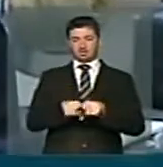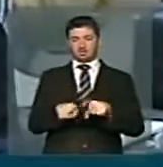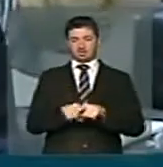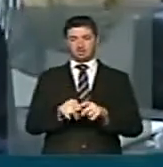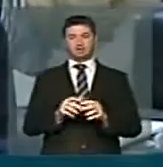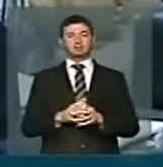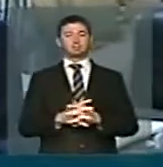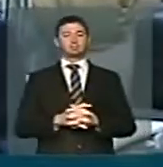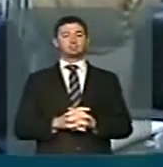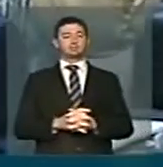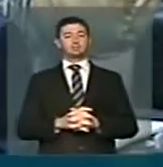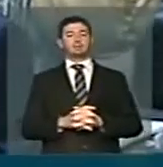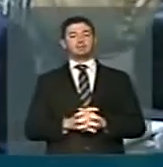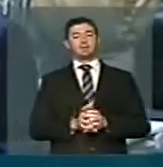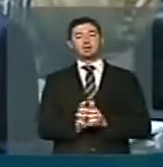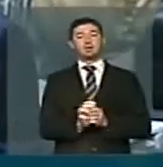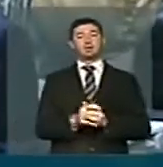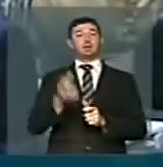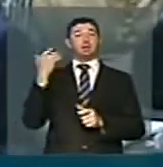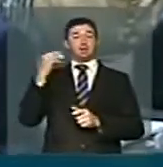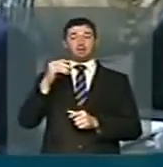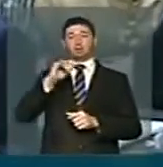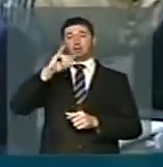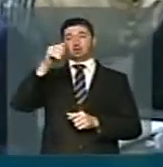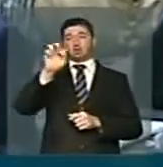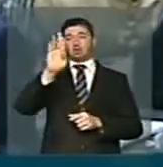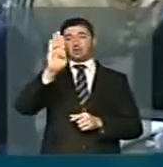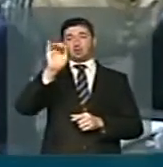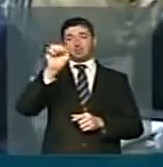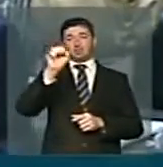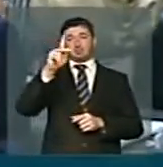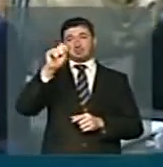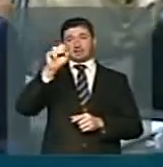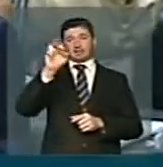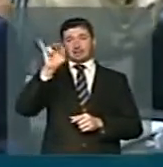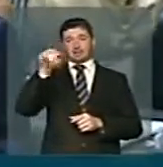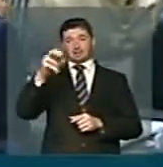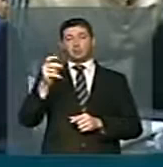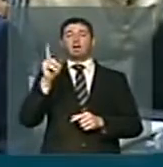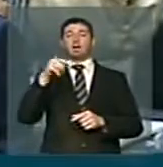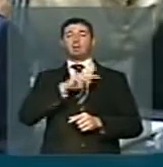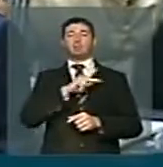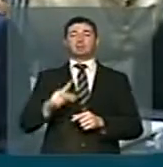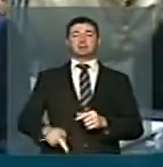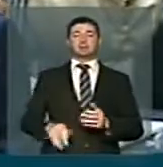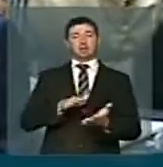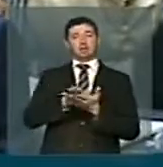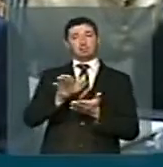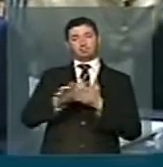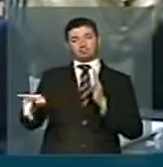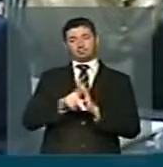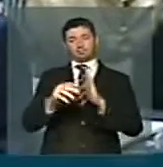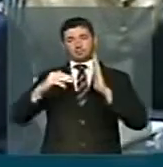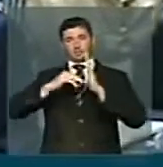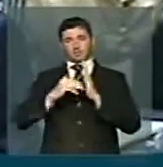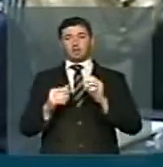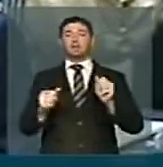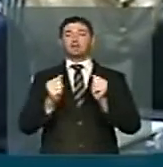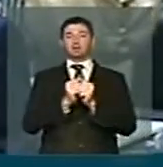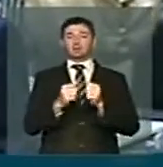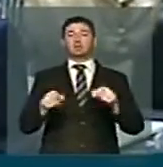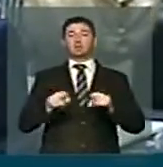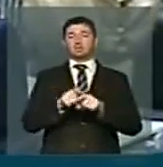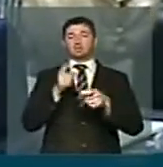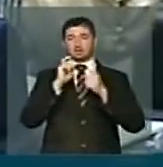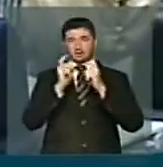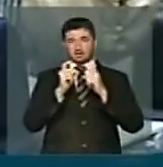presidente Jarbas Passarinho, foi membro do Conselho de Supervisão do Centro Gráfico, foi também na gestão do senador